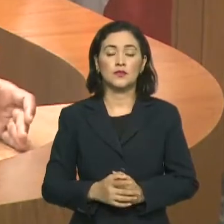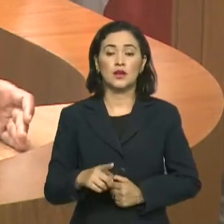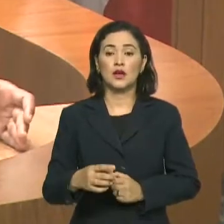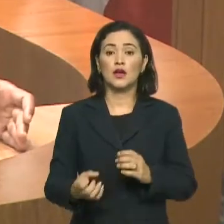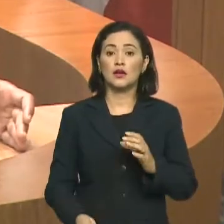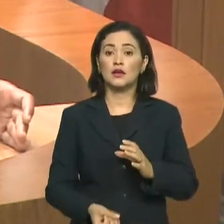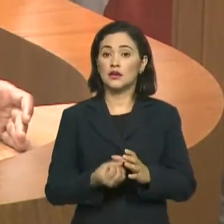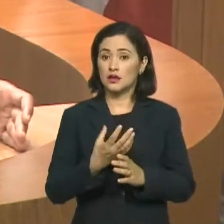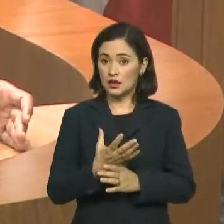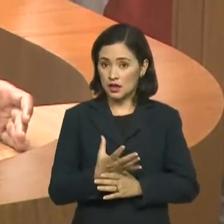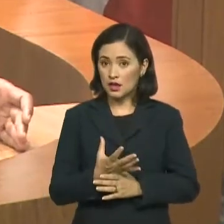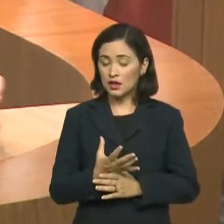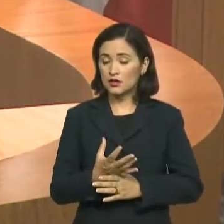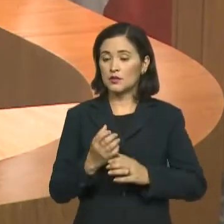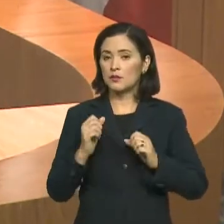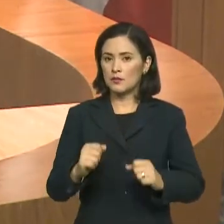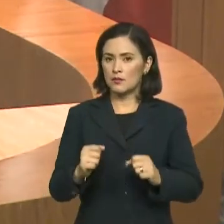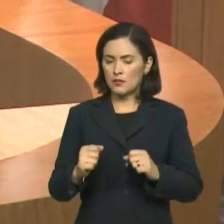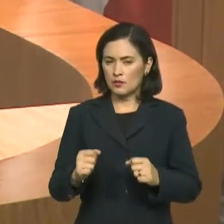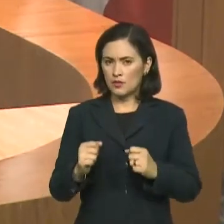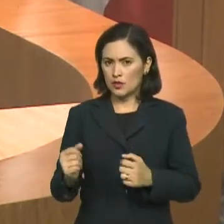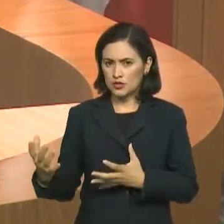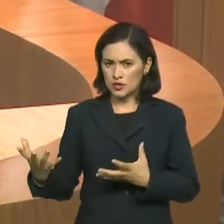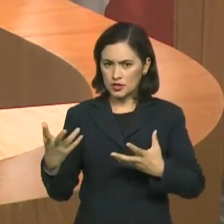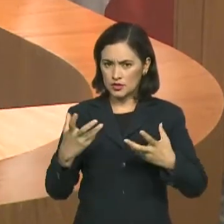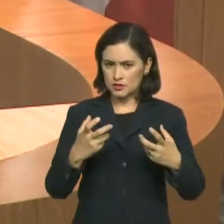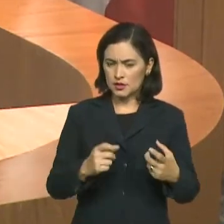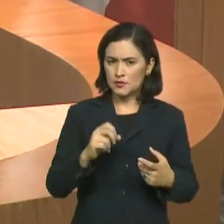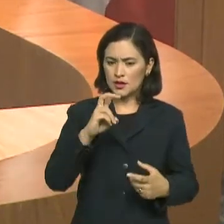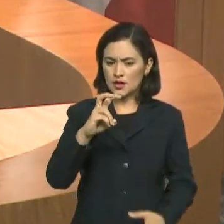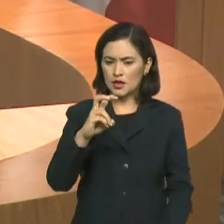com capacidade de assentar